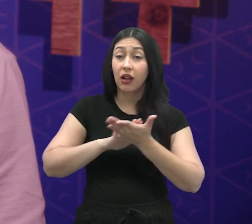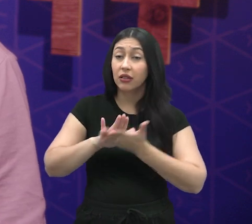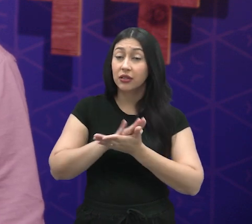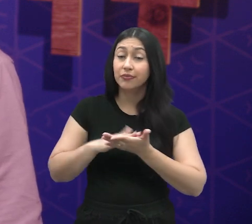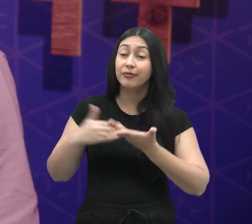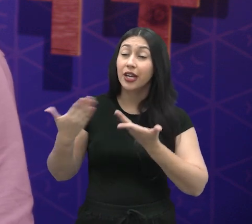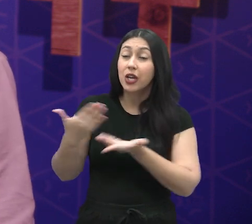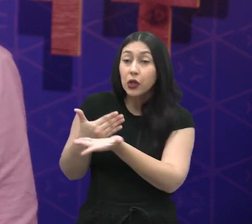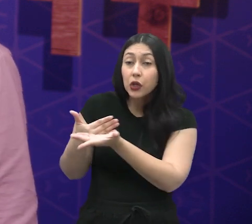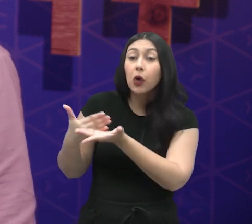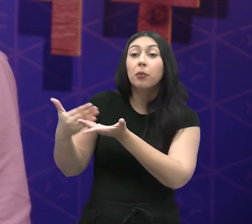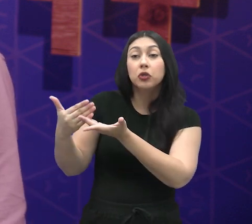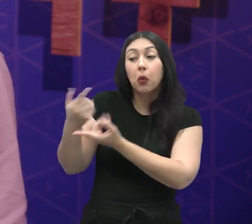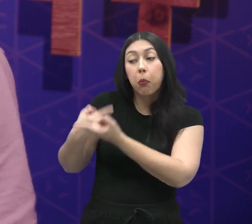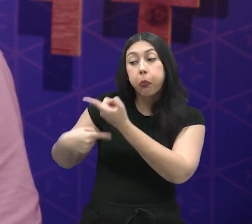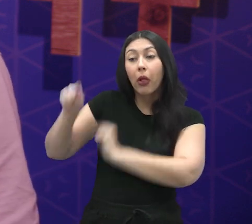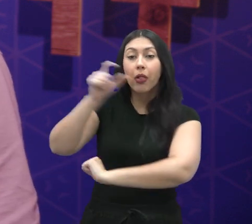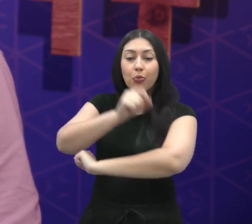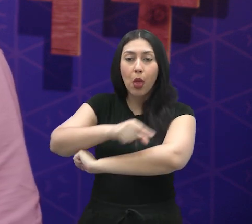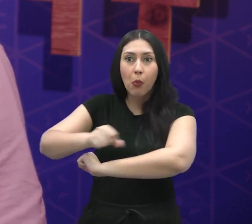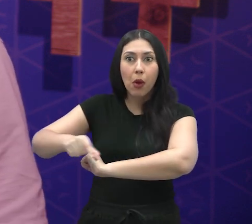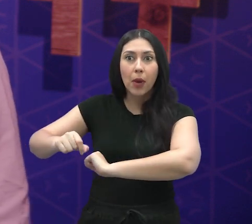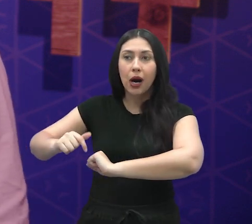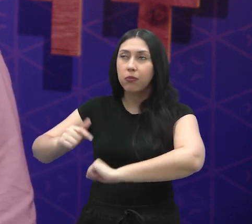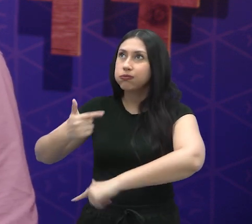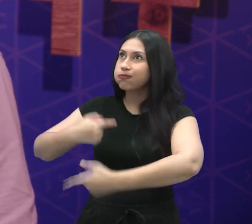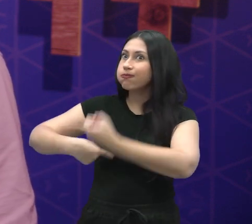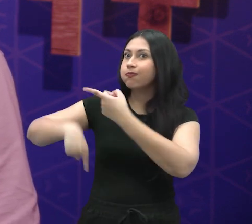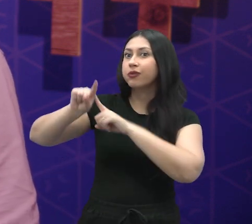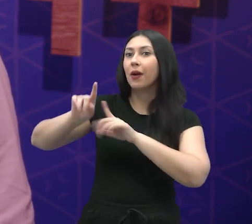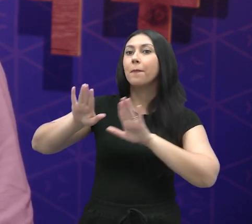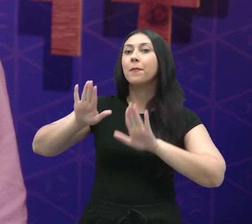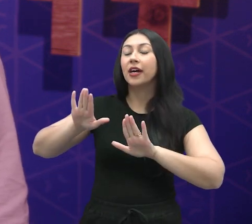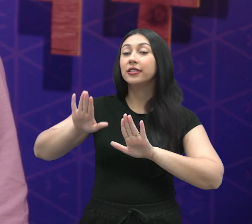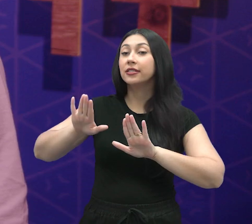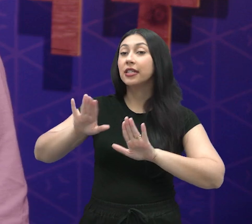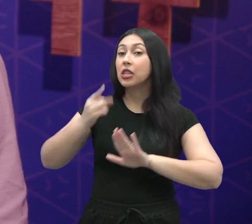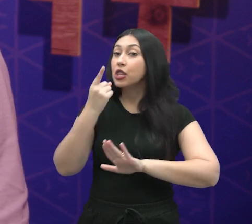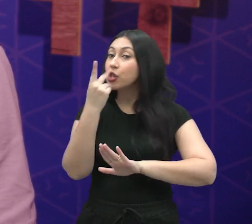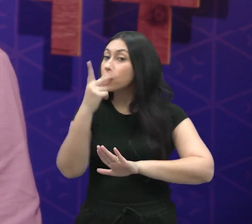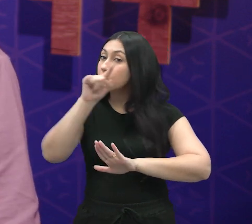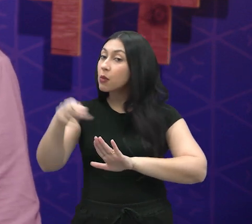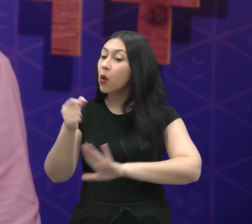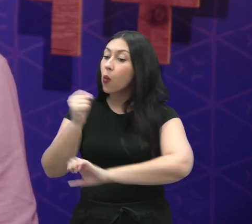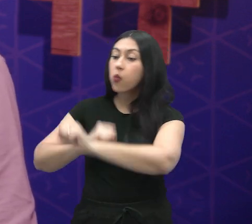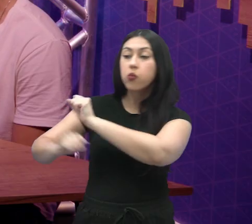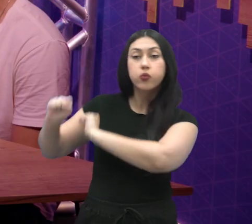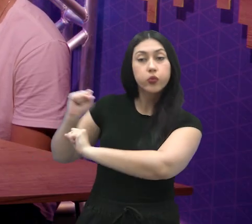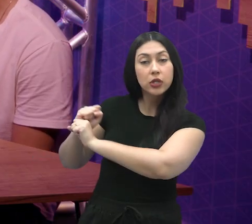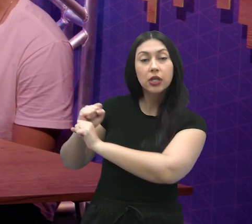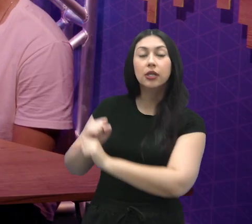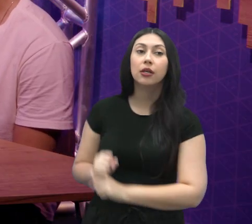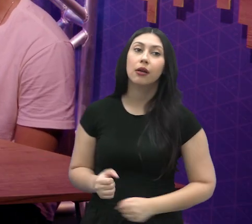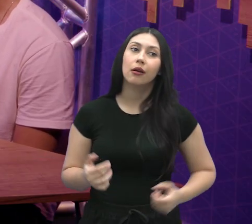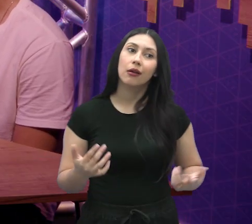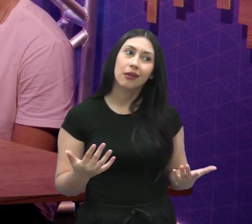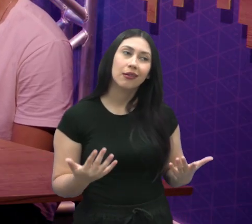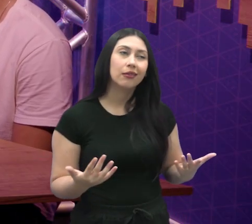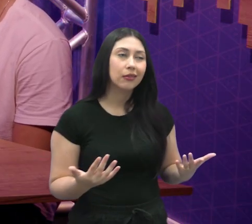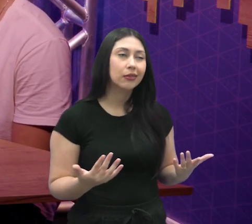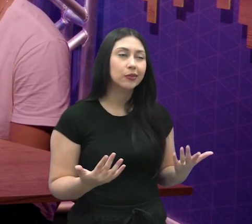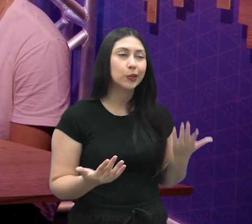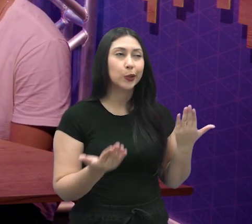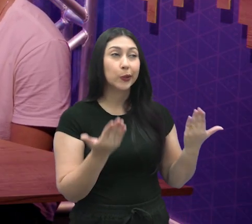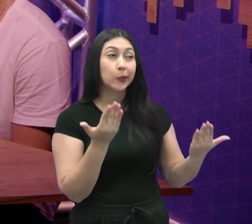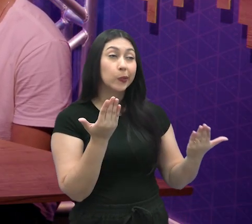mais. E aí veio a Revolução Agrícola, que foi uma grande mudança. Só que isso aconteceu há 12 mil anos atrás. Se a gente for parar